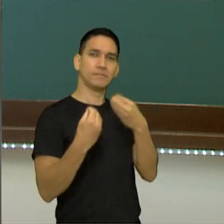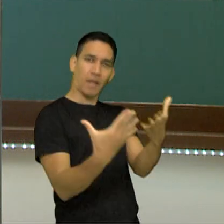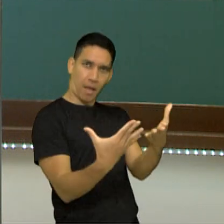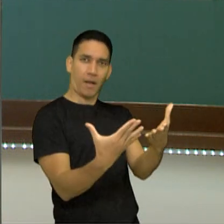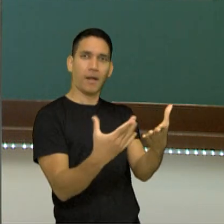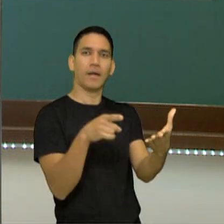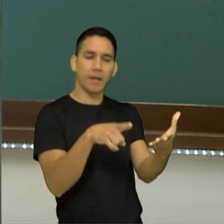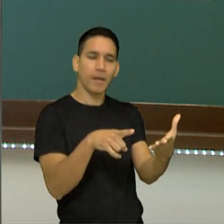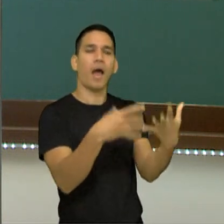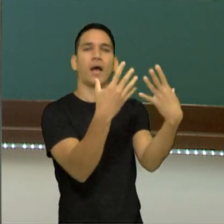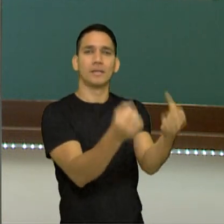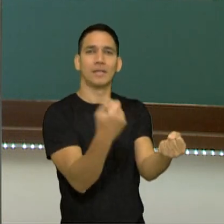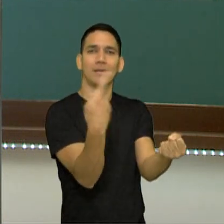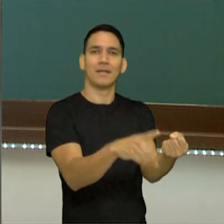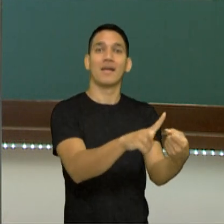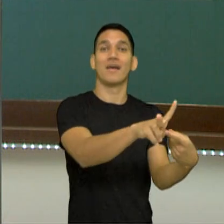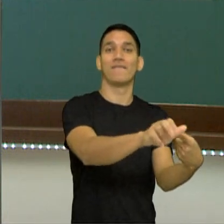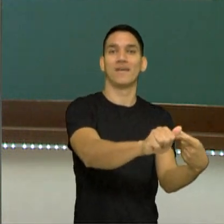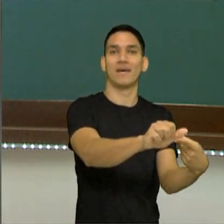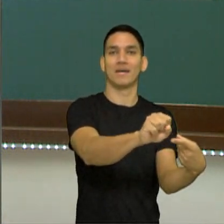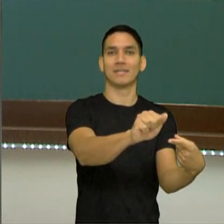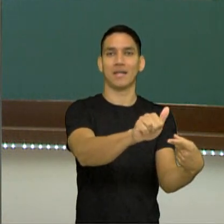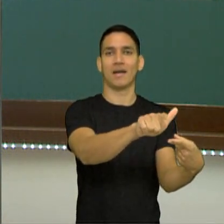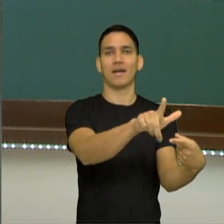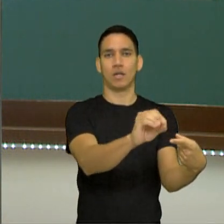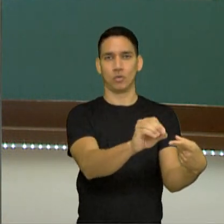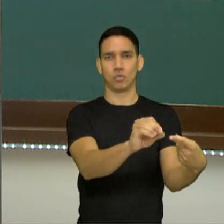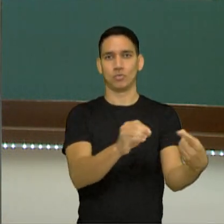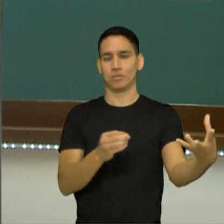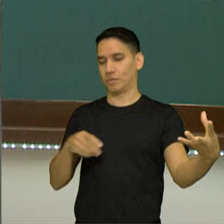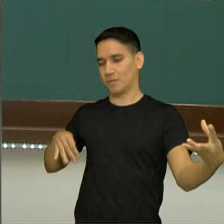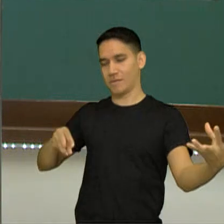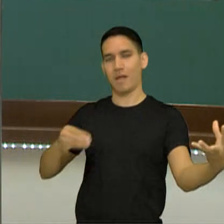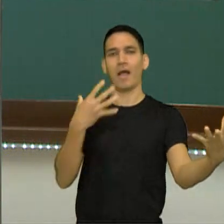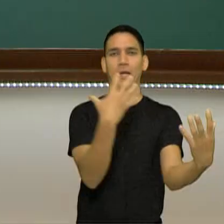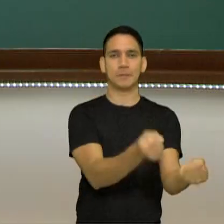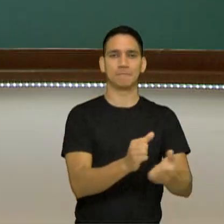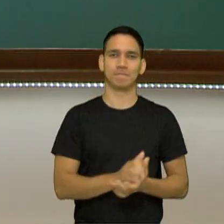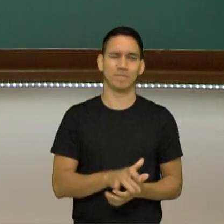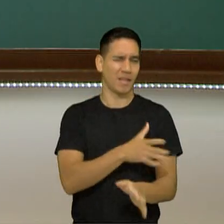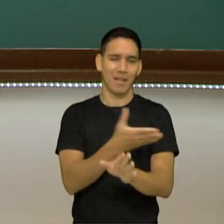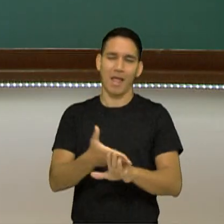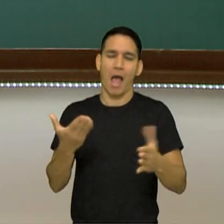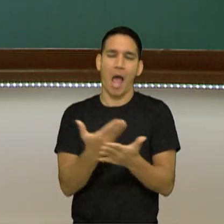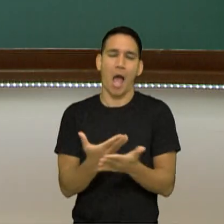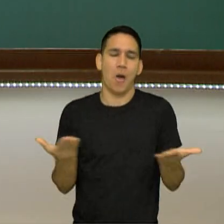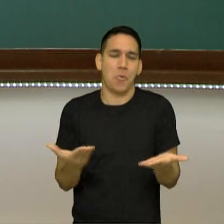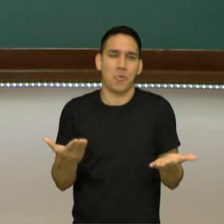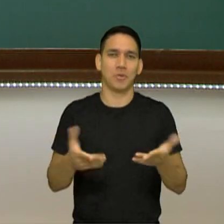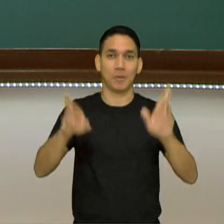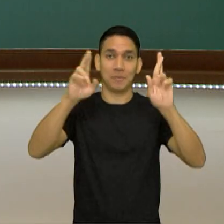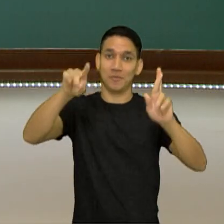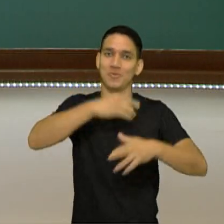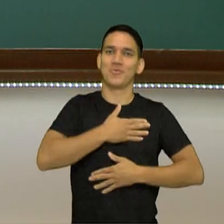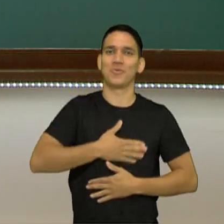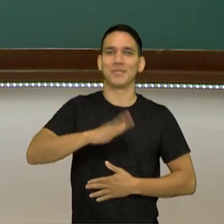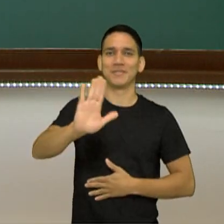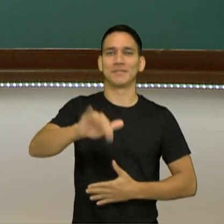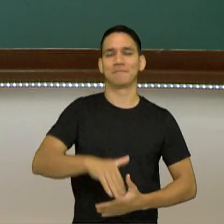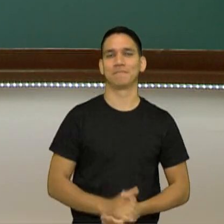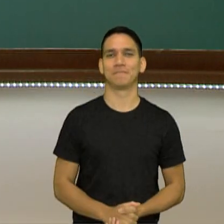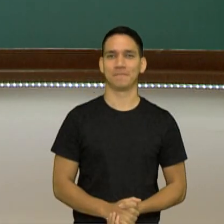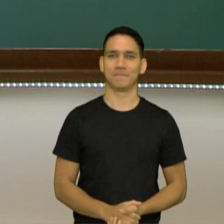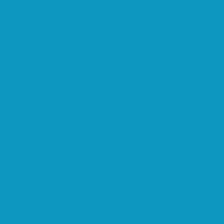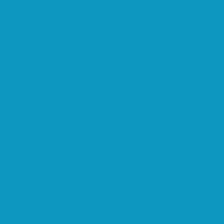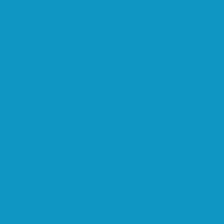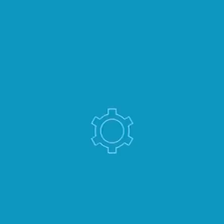caso de guerra do vassalo. Então essa foi nossa aula de hoje, pessoal. Espero que tenham gostado e até breve.